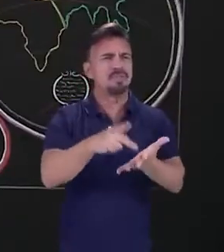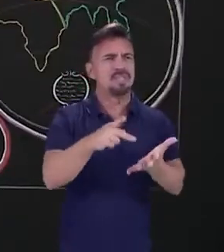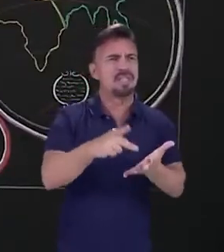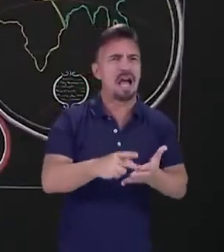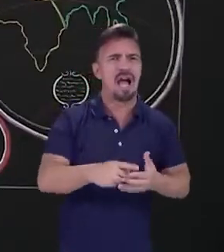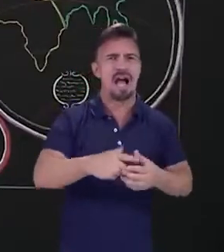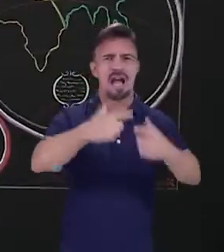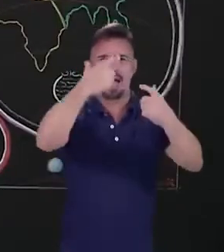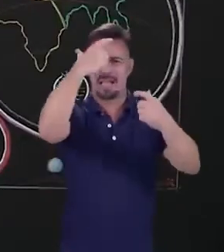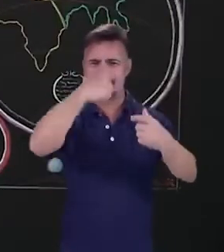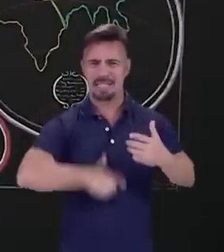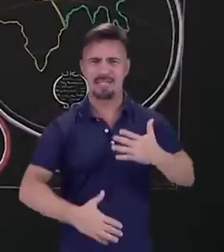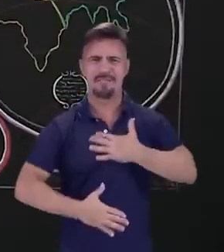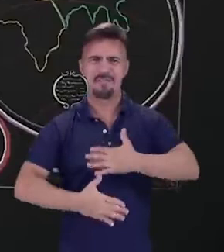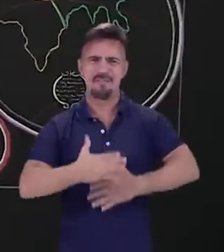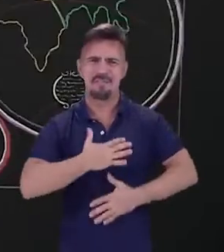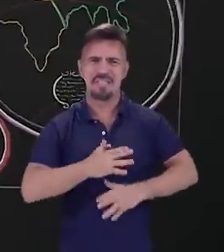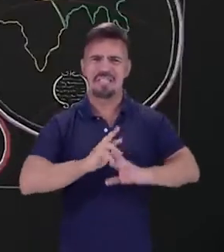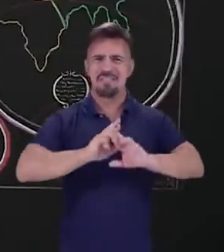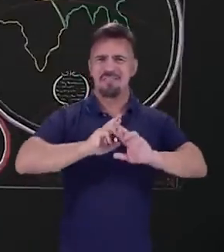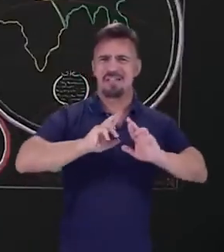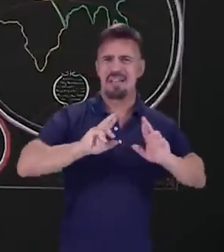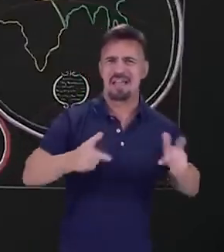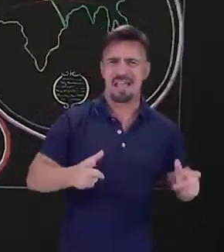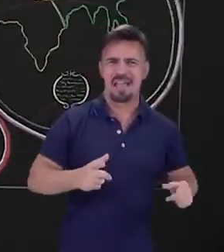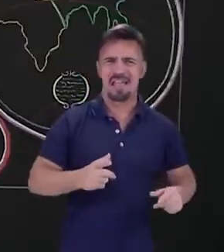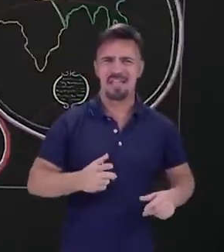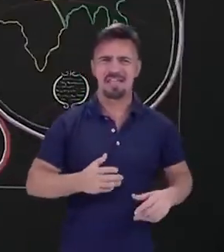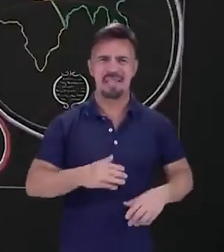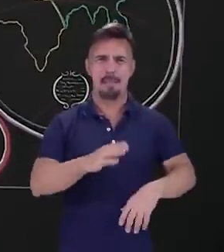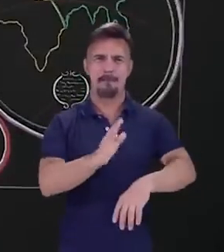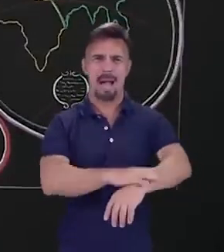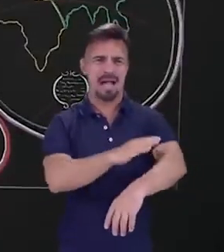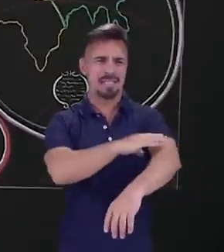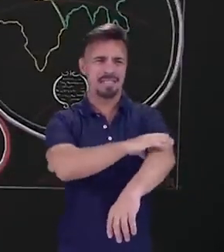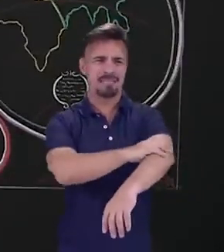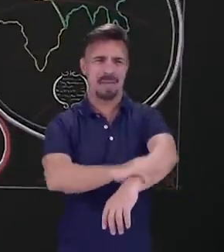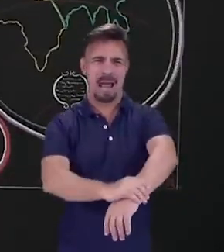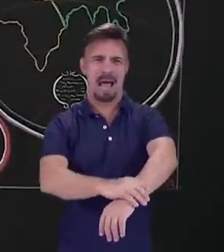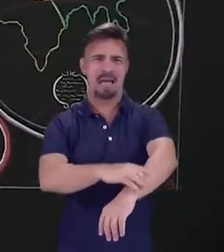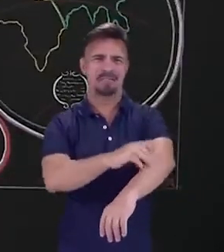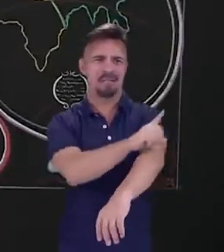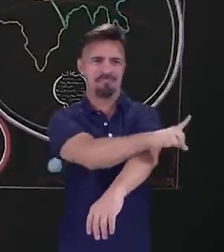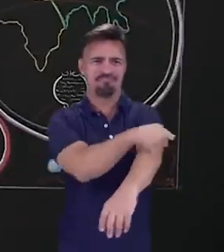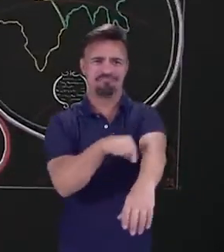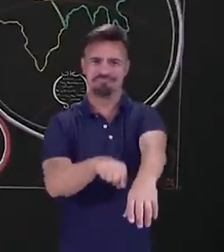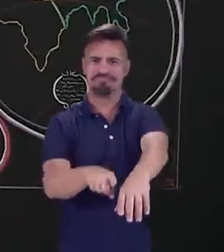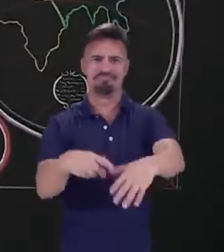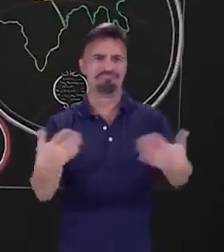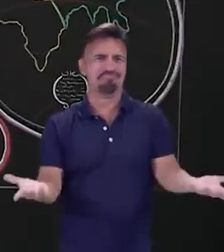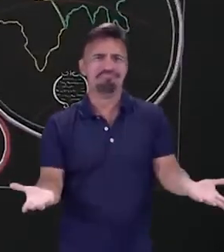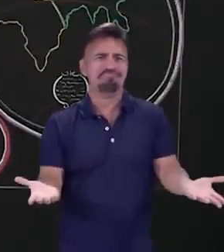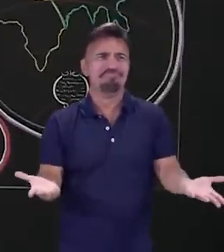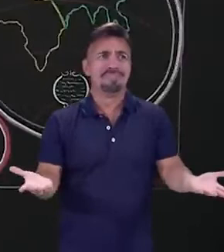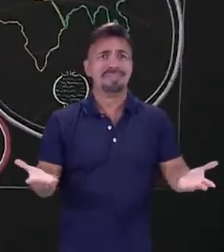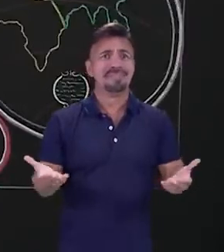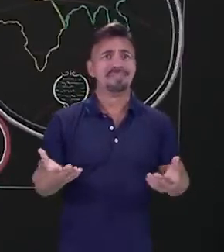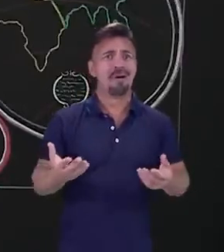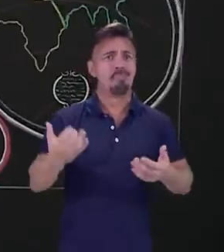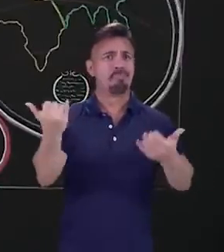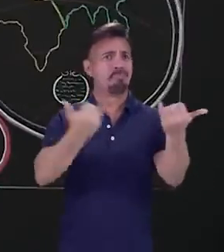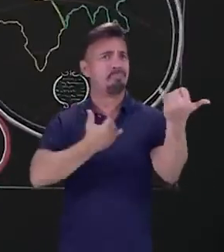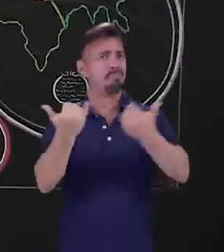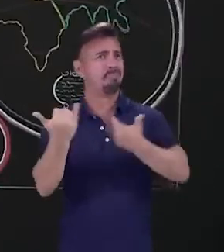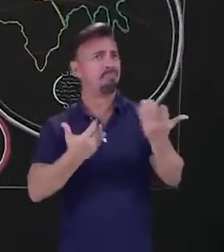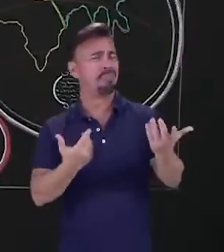que as características físicas eram muito diferentes, podiam ter mais braços, mas umas coisas assim bem estranhas, mas que mostram o quê? Que